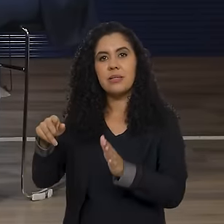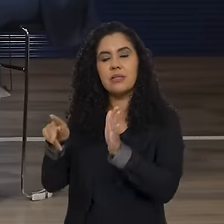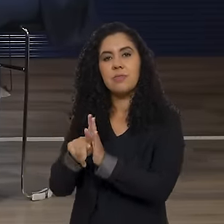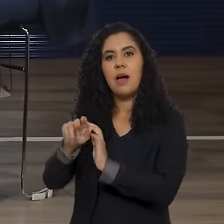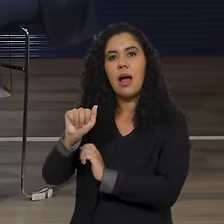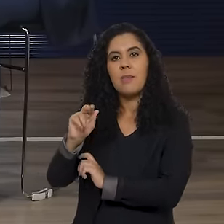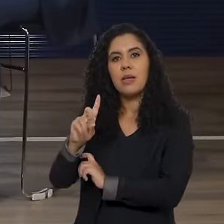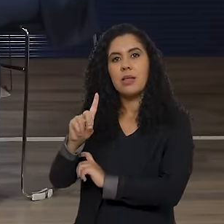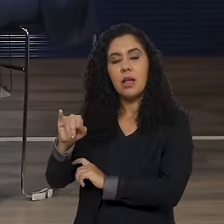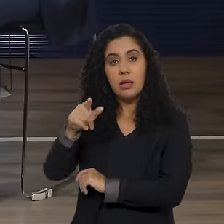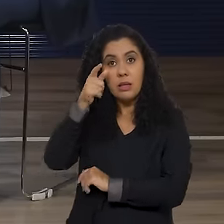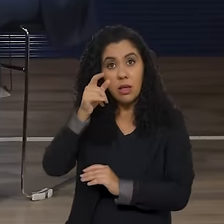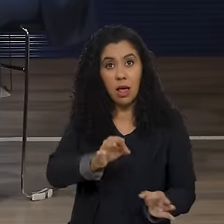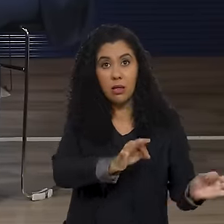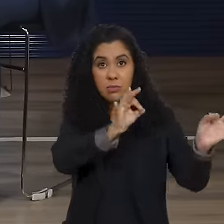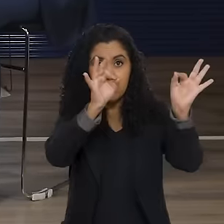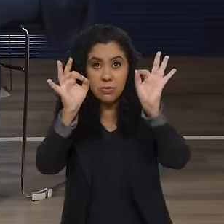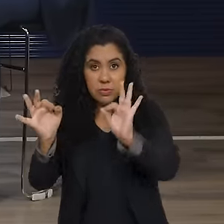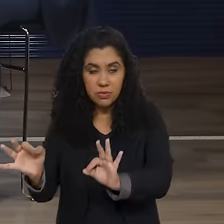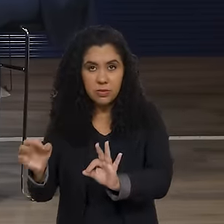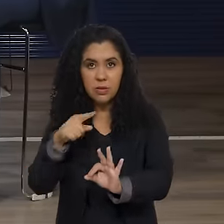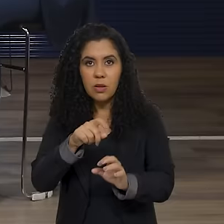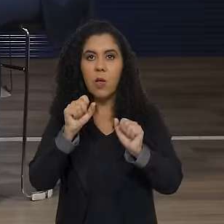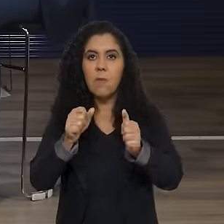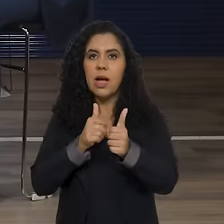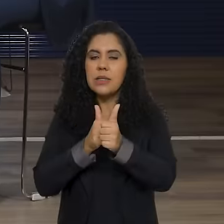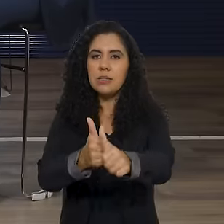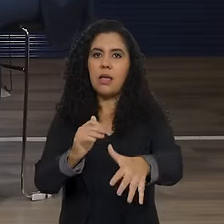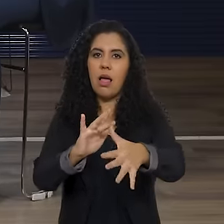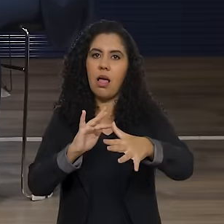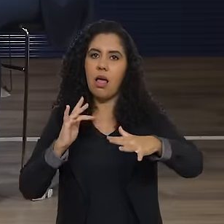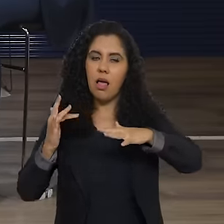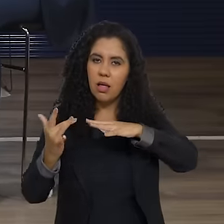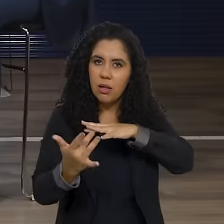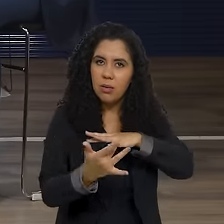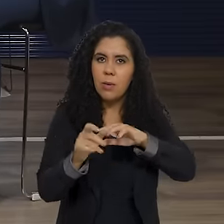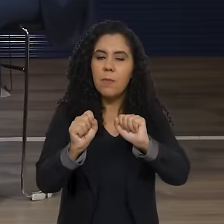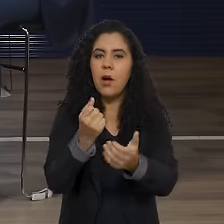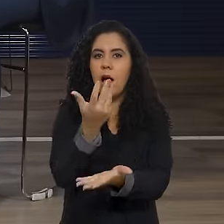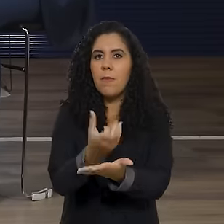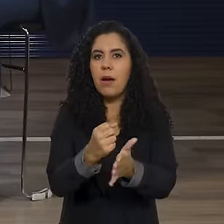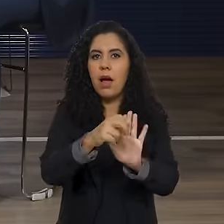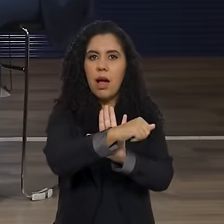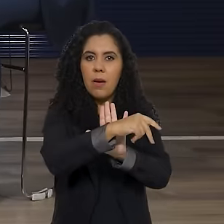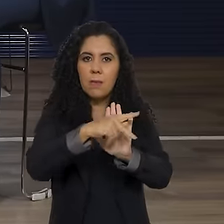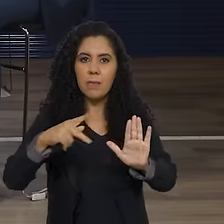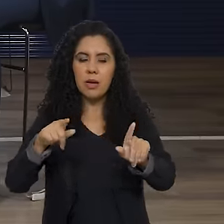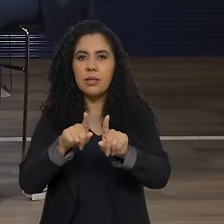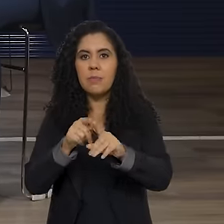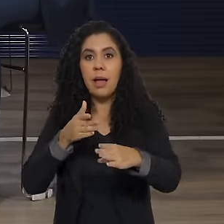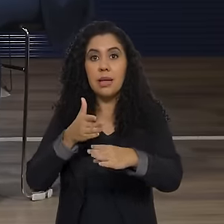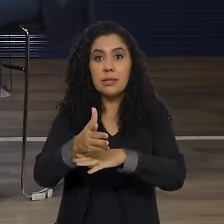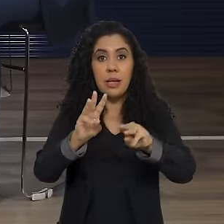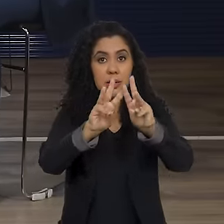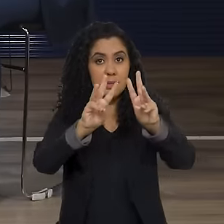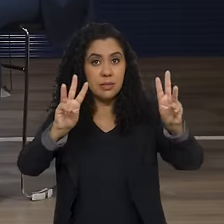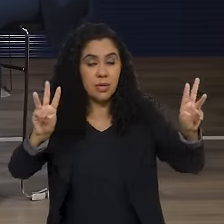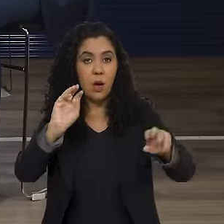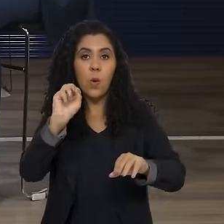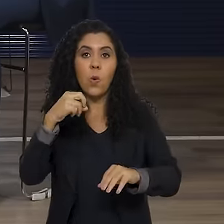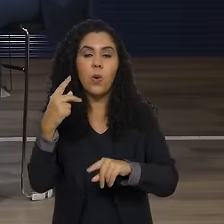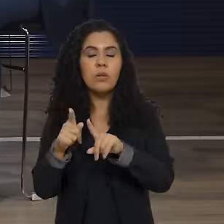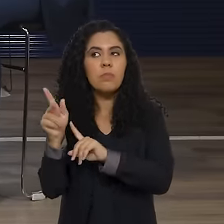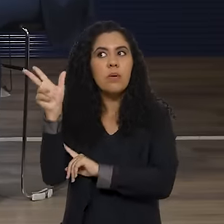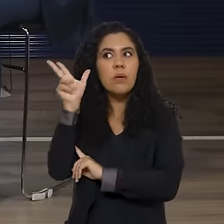da BDI. Se você quiser rever essa ou outras entrevistas, siga as nossas redes sociais, baixe o nosso aplicativo, acesse o